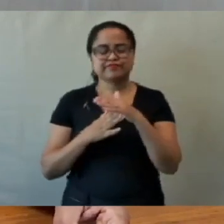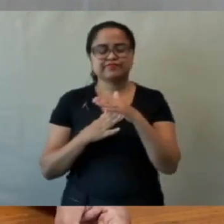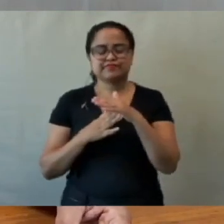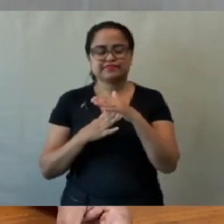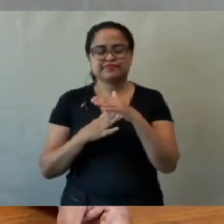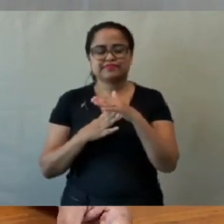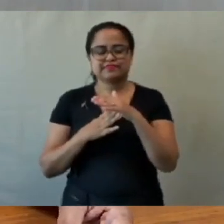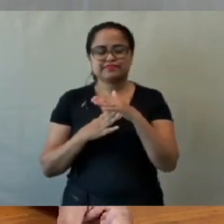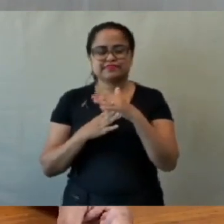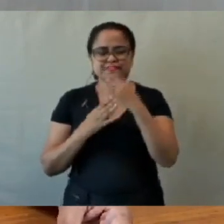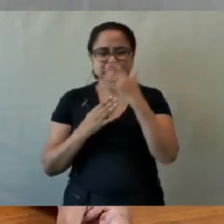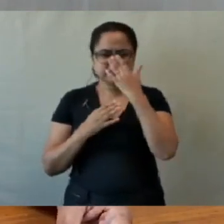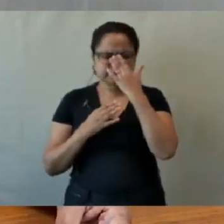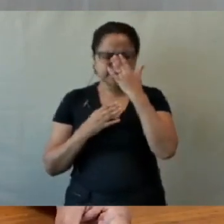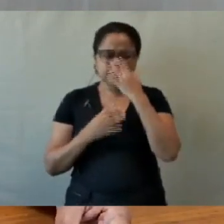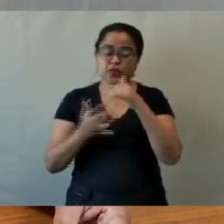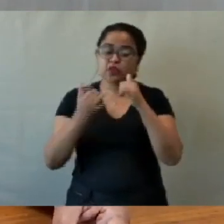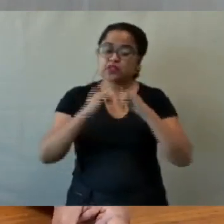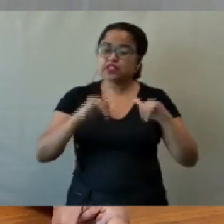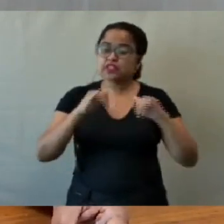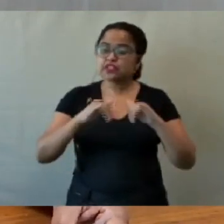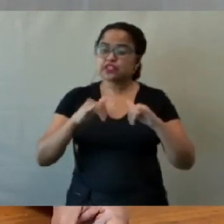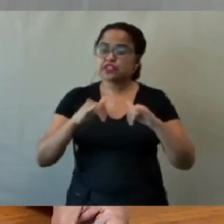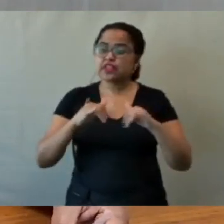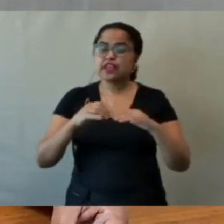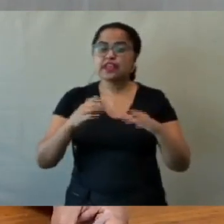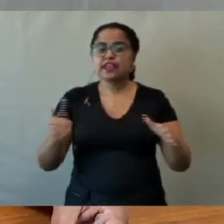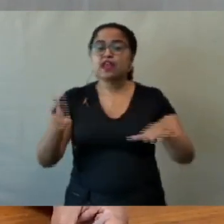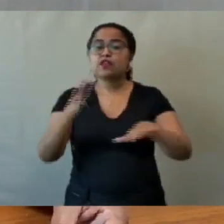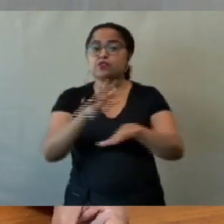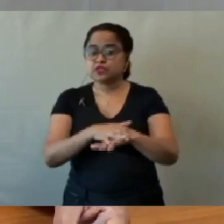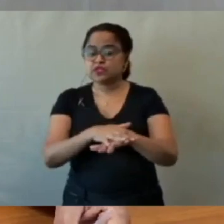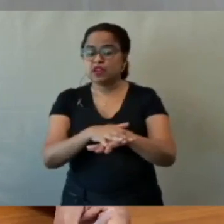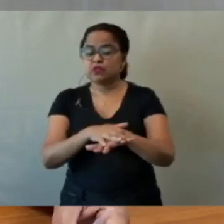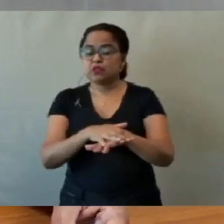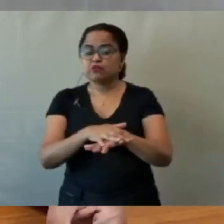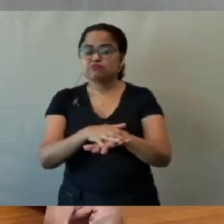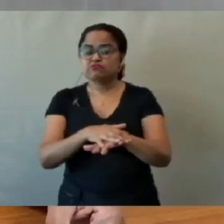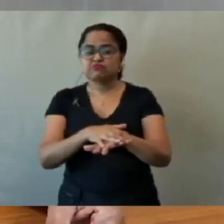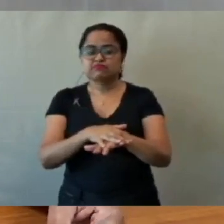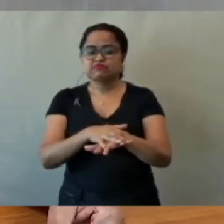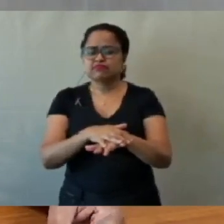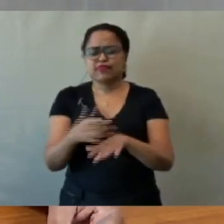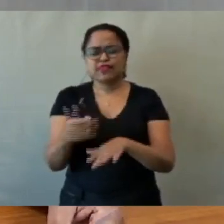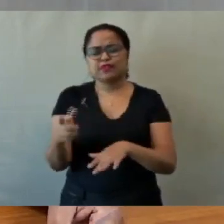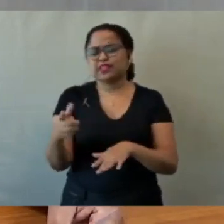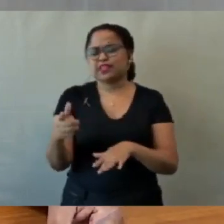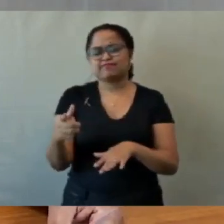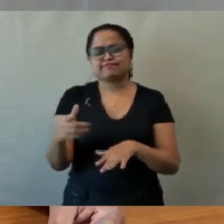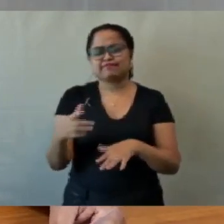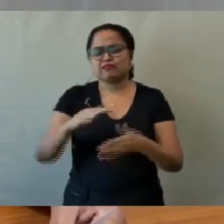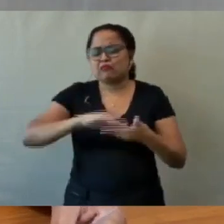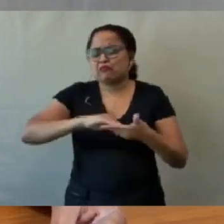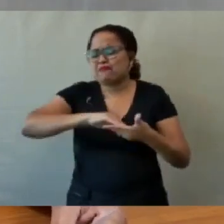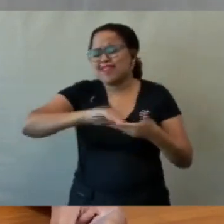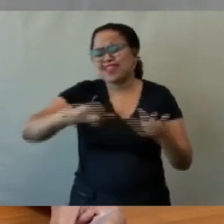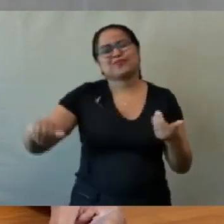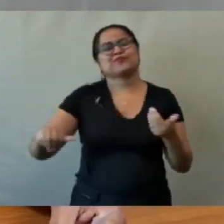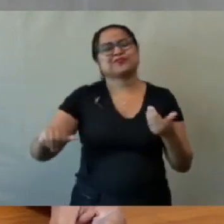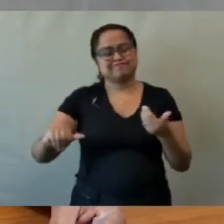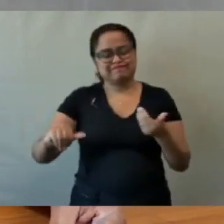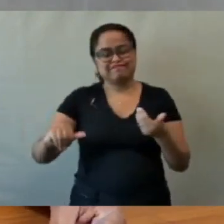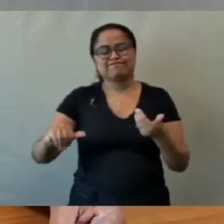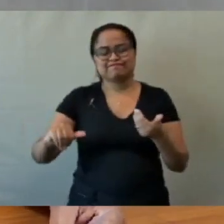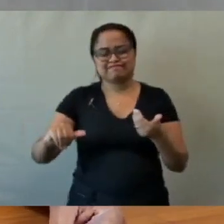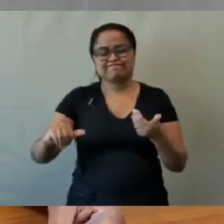E gostaria de dizer também que a inclusão não está sendo... Não é inclusão, gente, é exclusão.